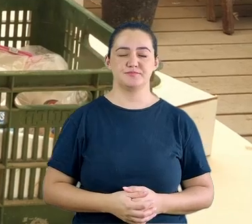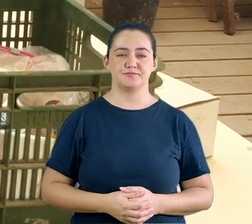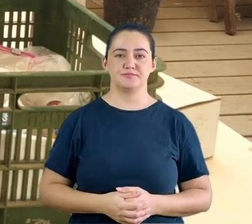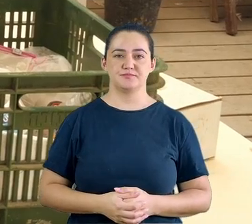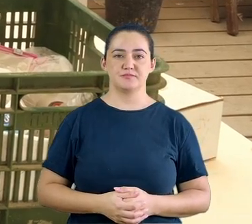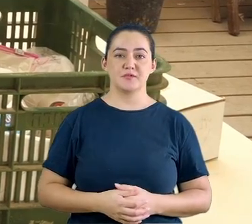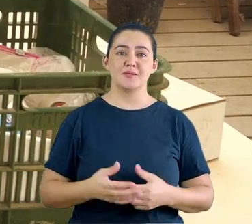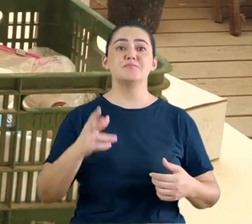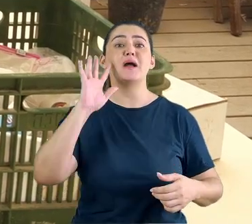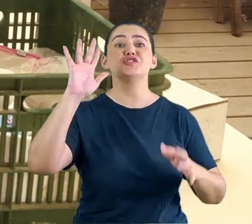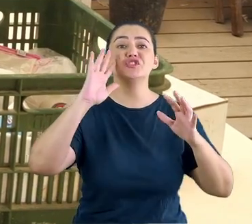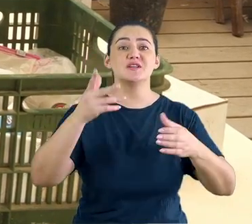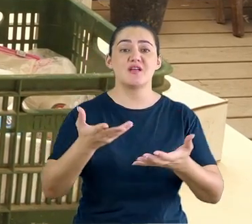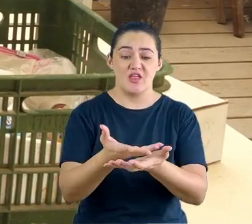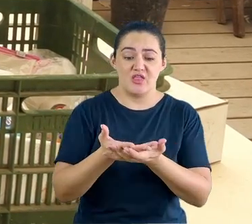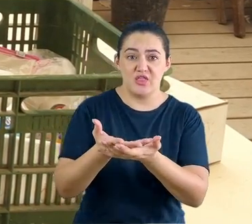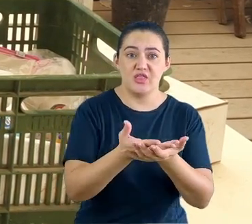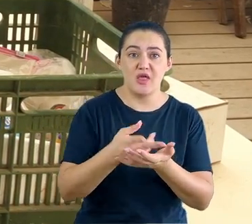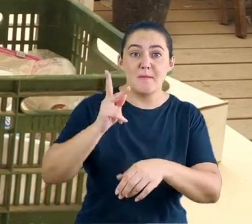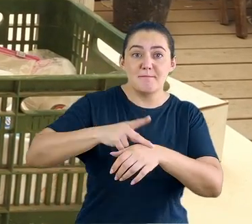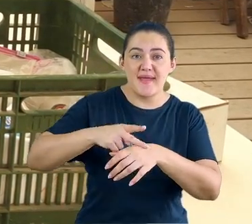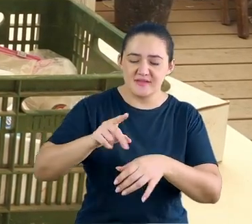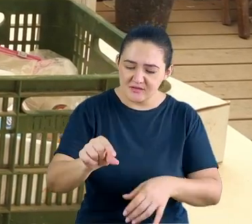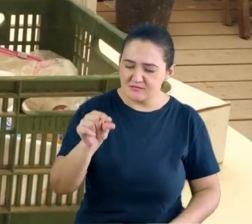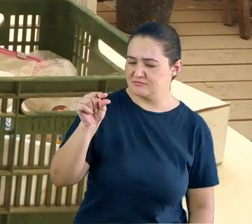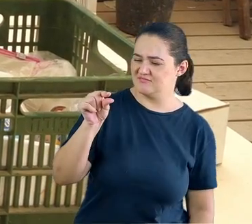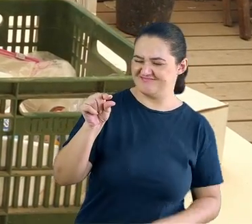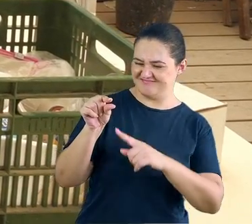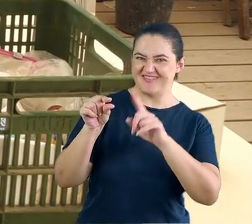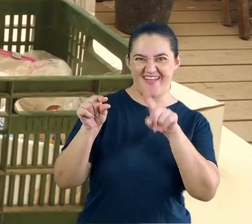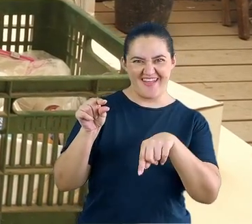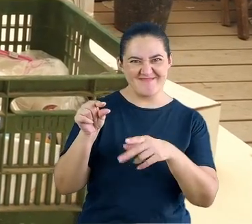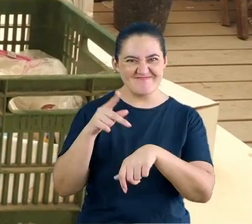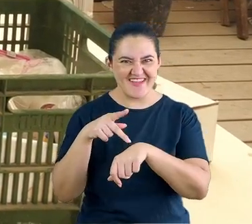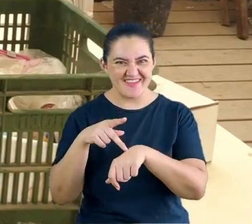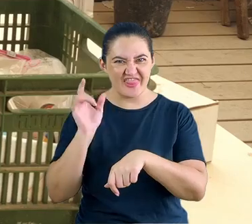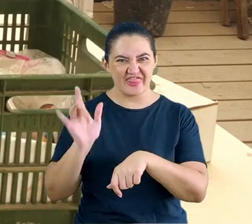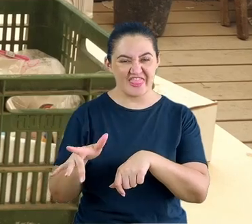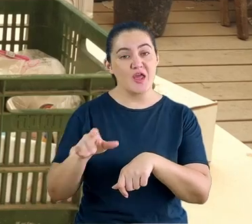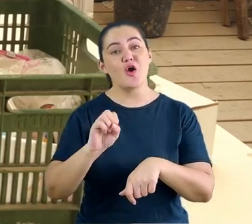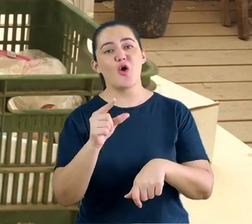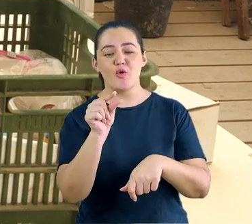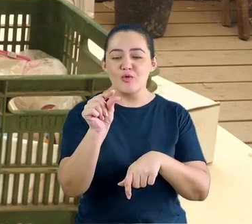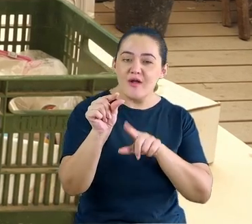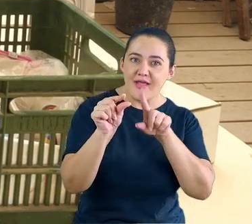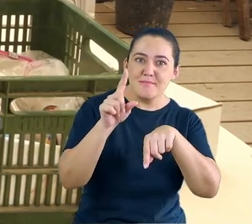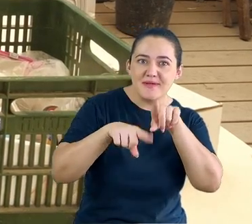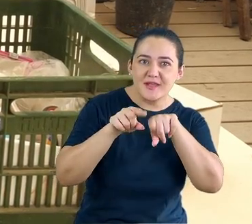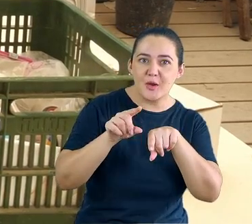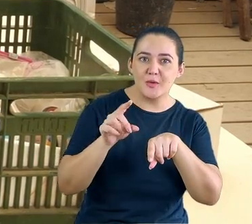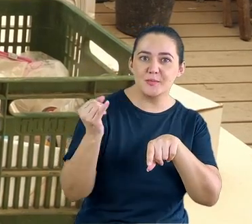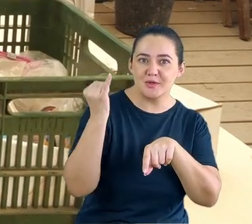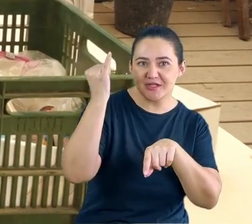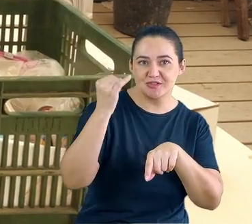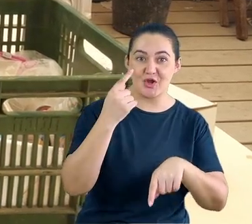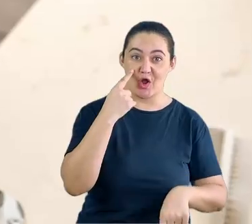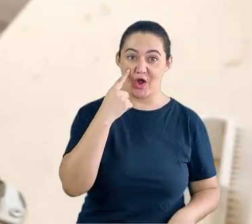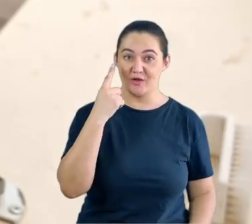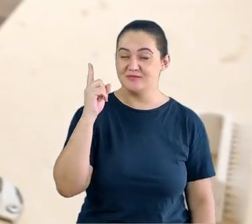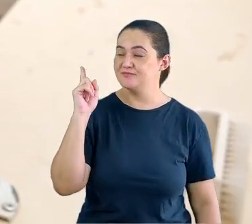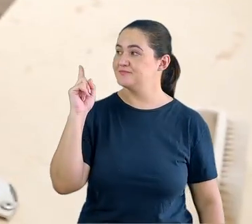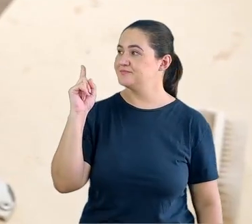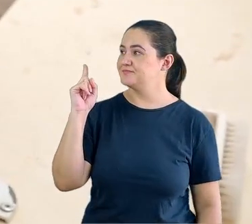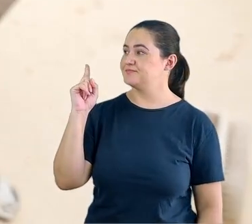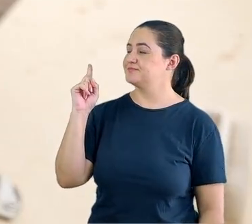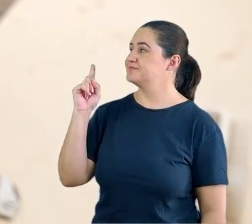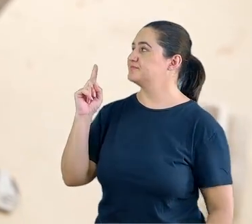ali dos detritos. Porque isso aqui seria, vou colocar perto da minha aliança de casamento aqui, seria um anel. É